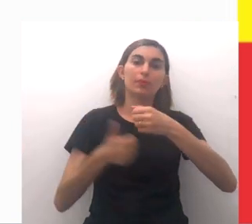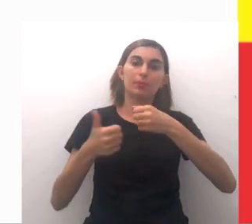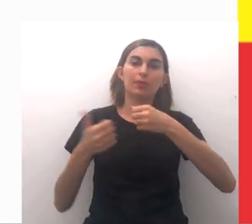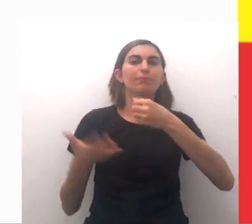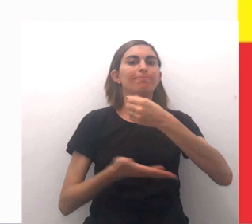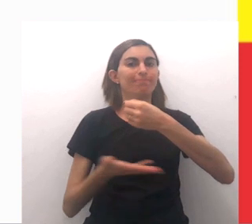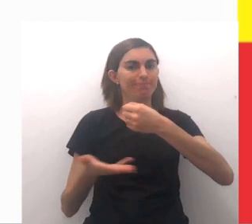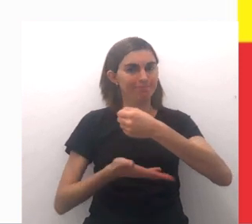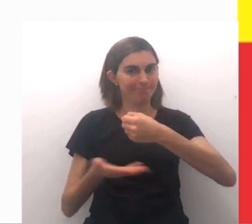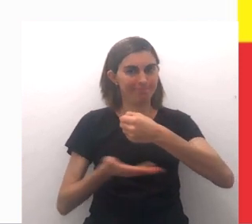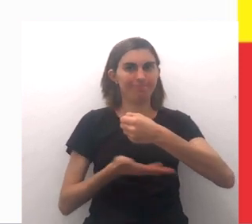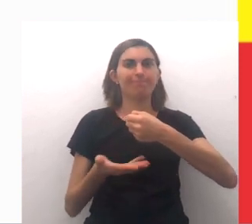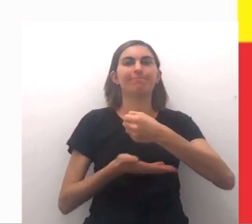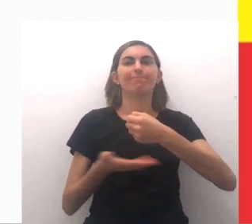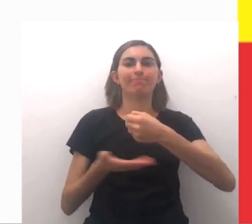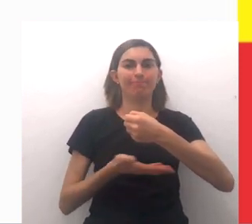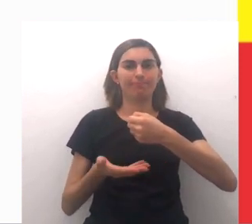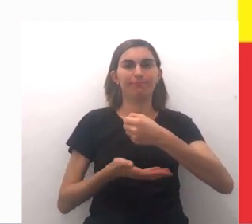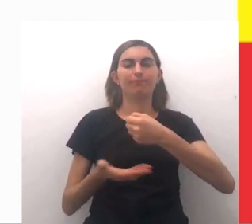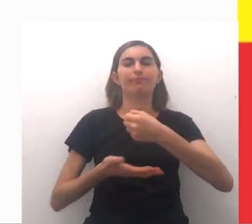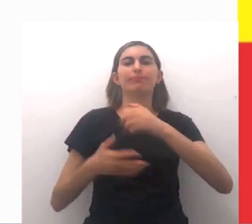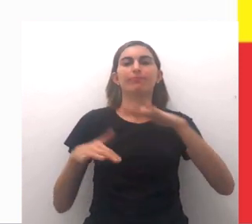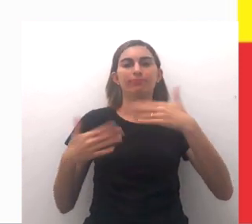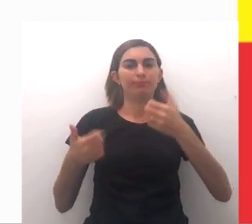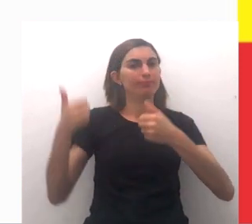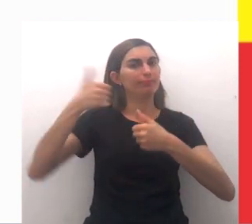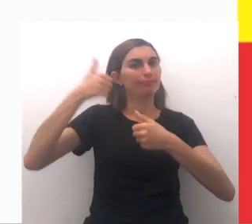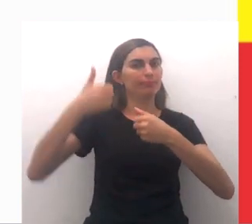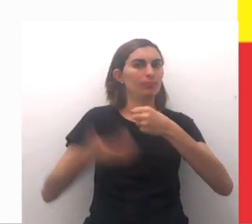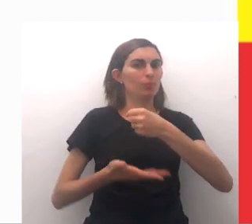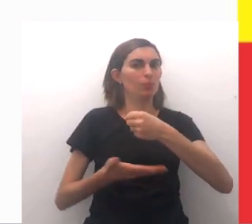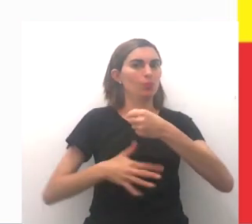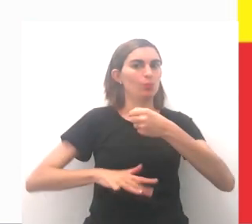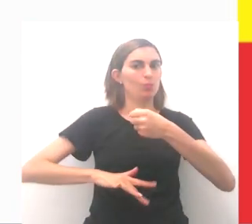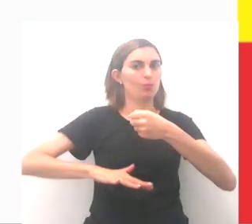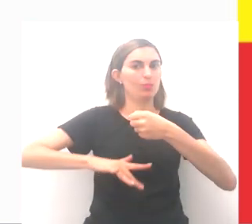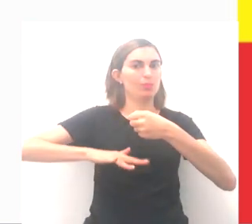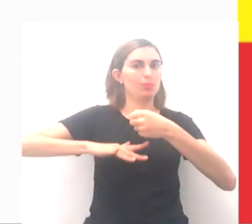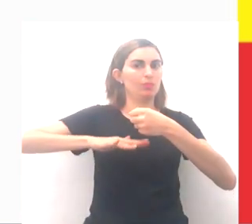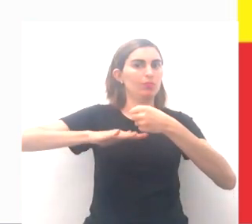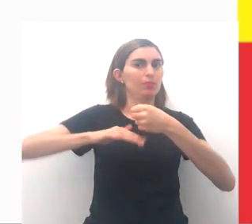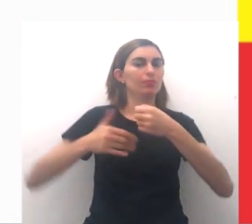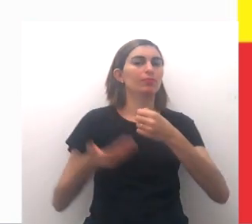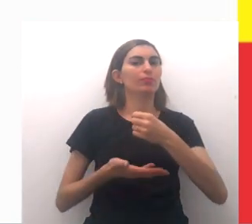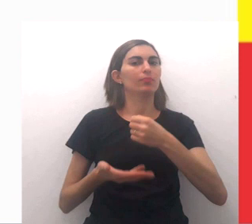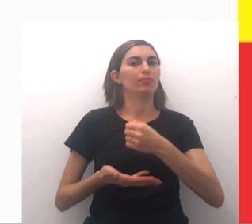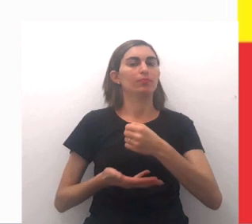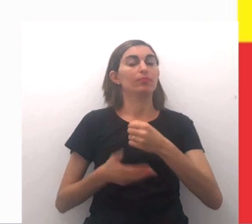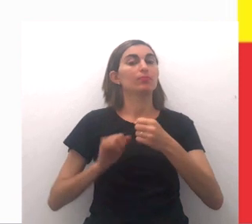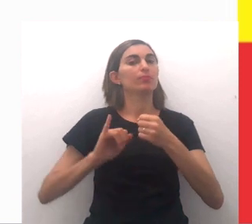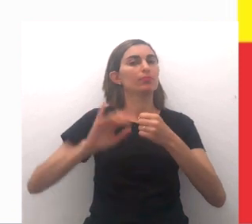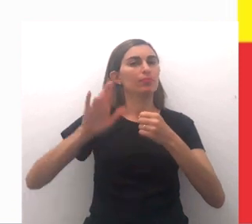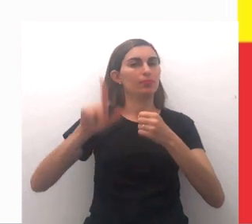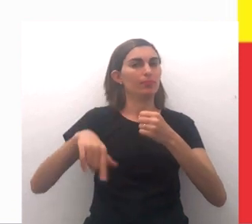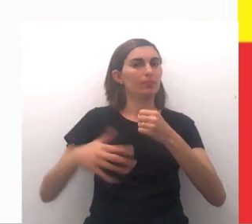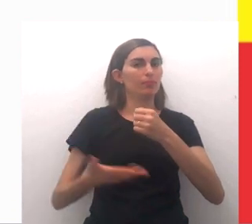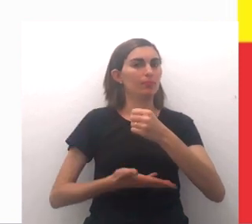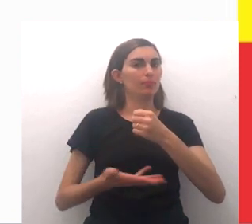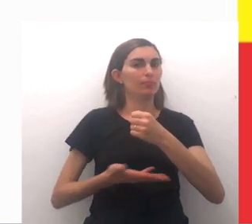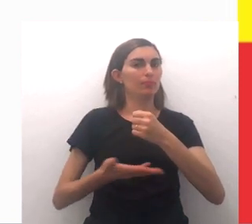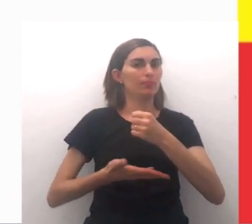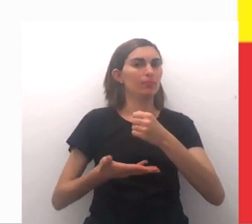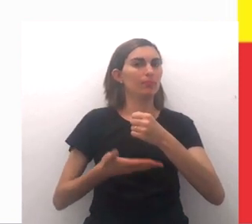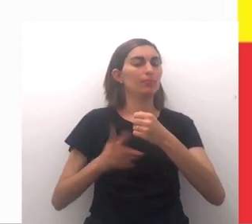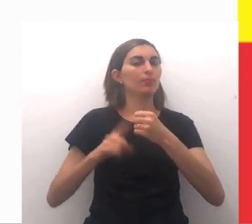Beleza, é a base. Então, a base é a primeira região a ser preenchida. Se é a base é